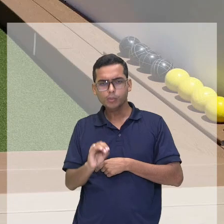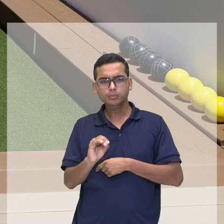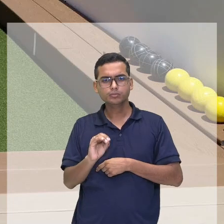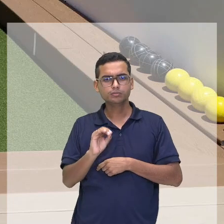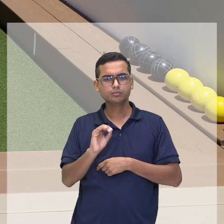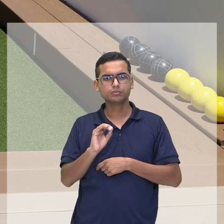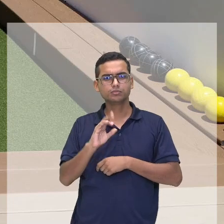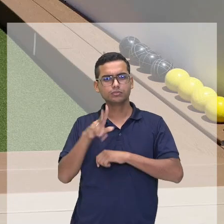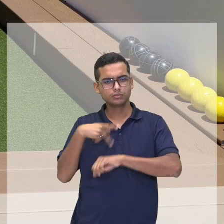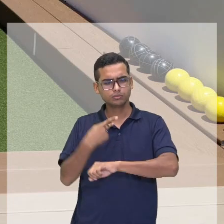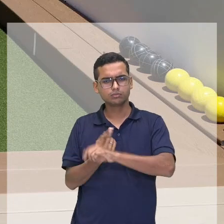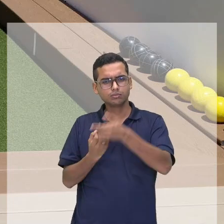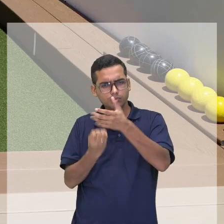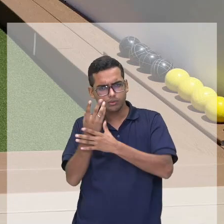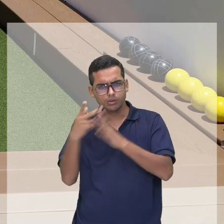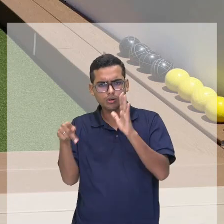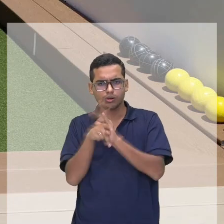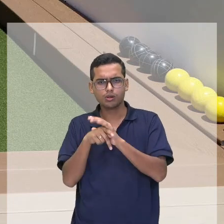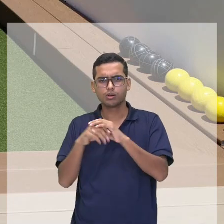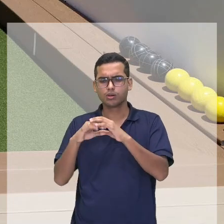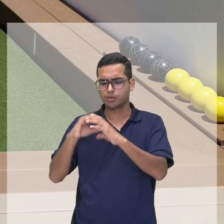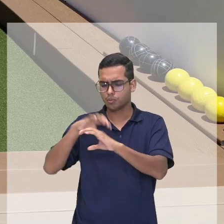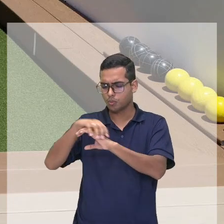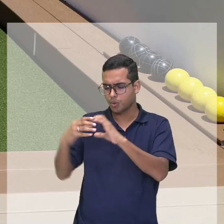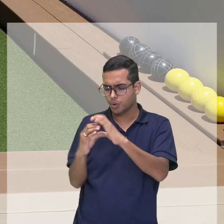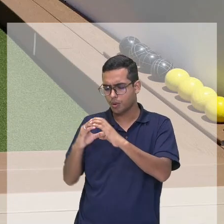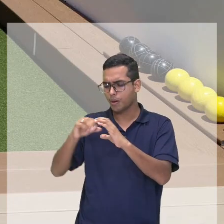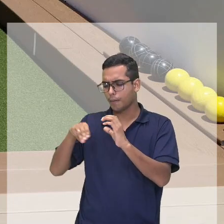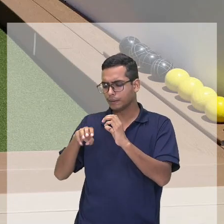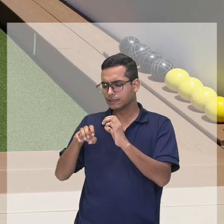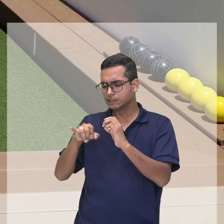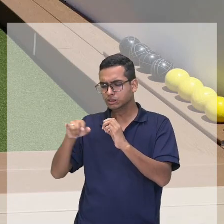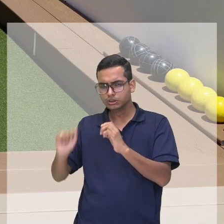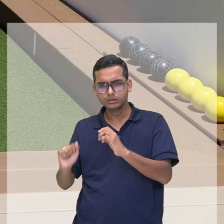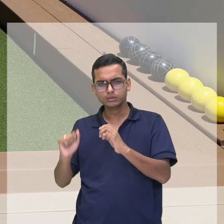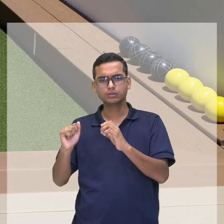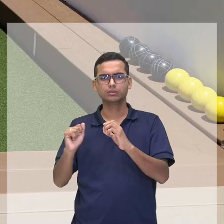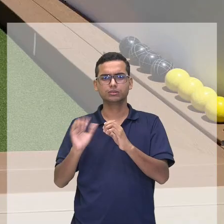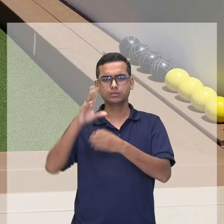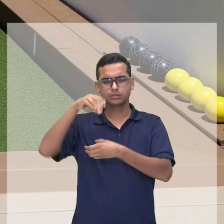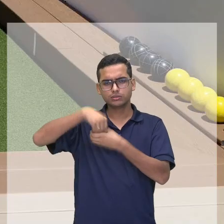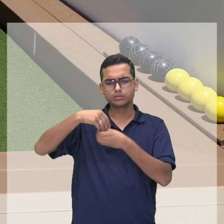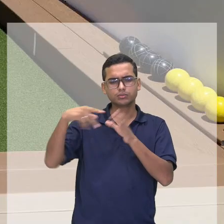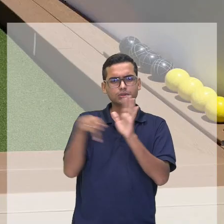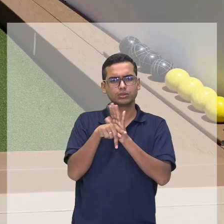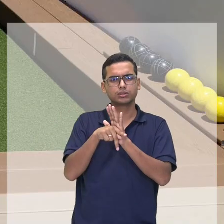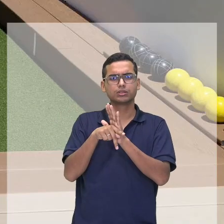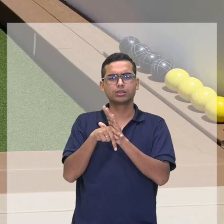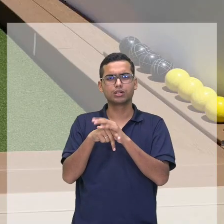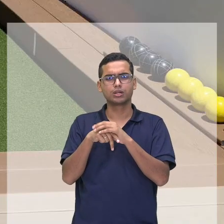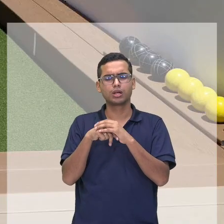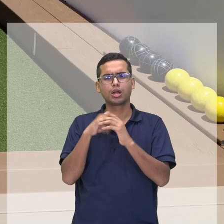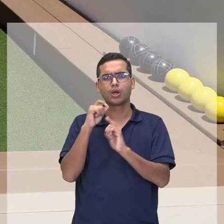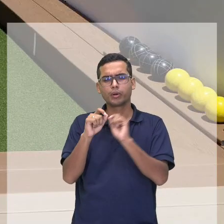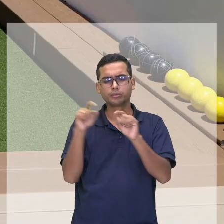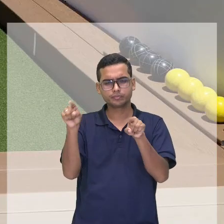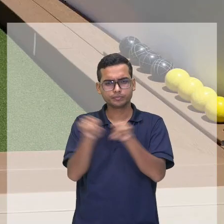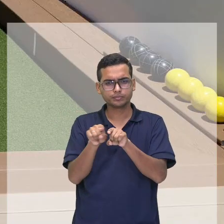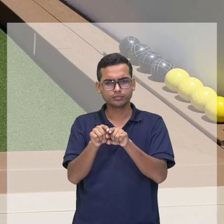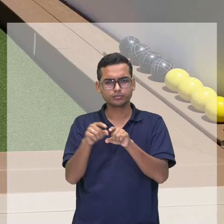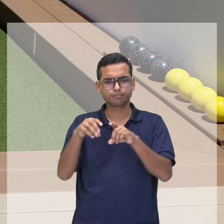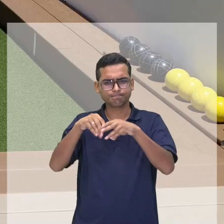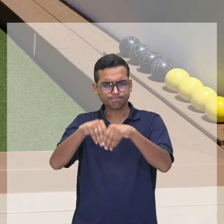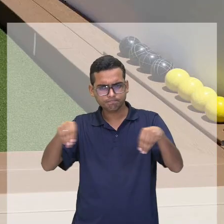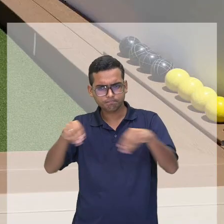bola com meia, né, vai juntando assim as meias, coloca areia dentro, depois amarra. Tem gente que pega, sabe